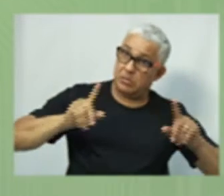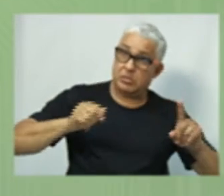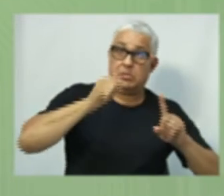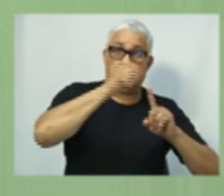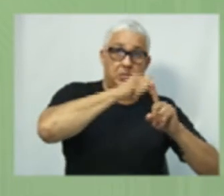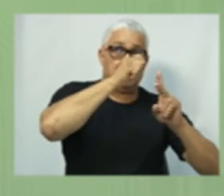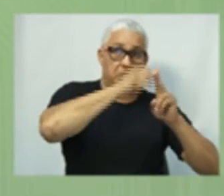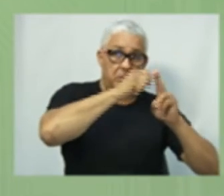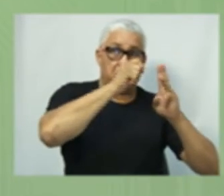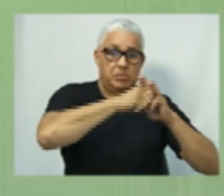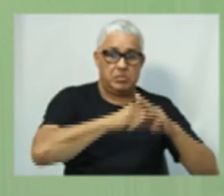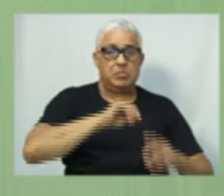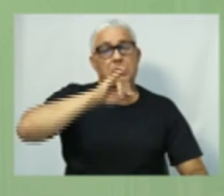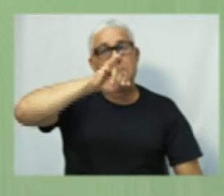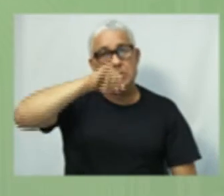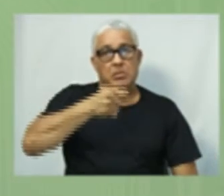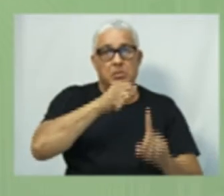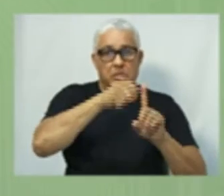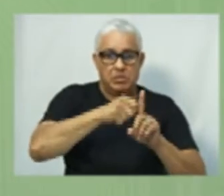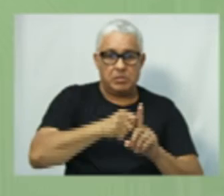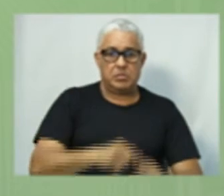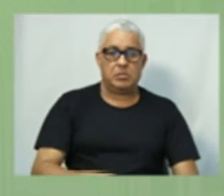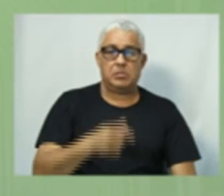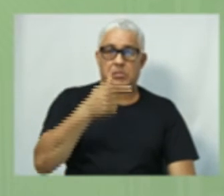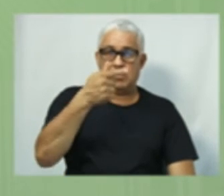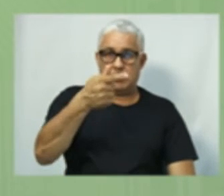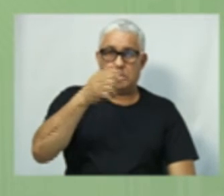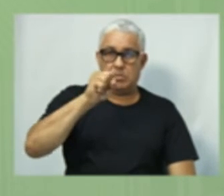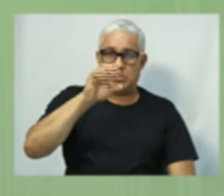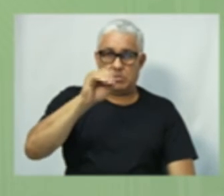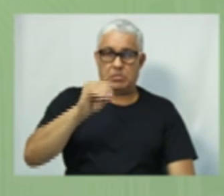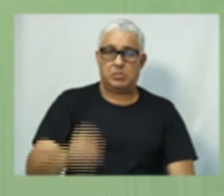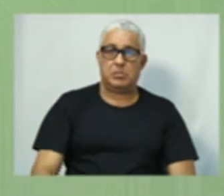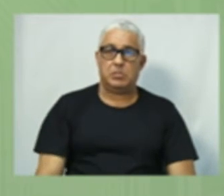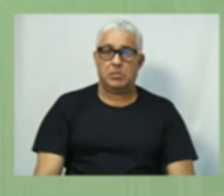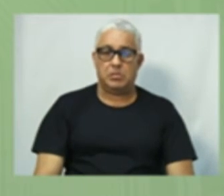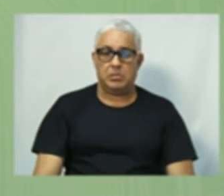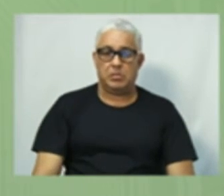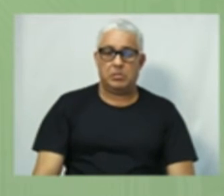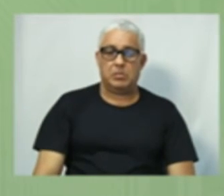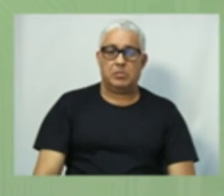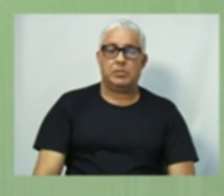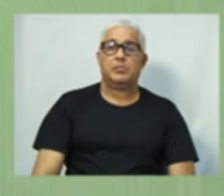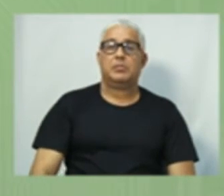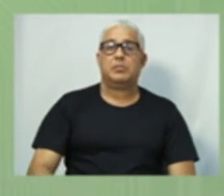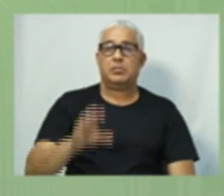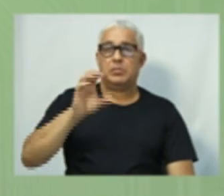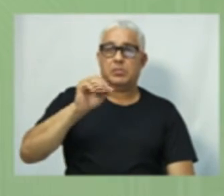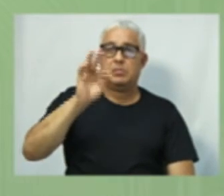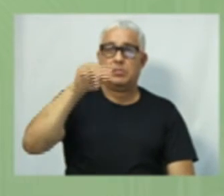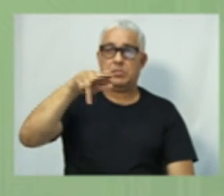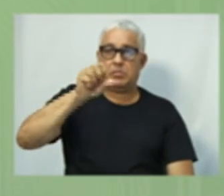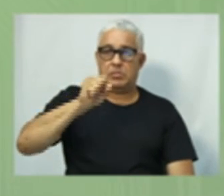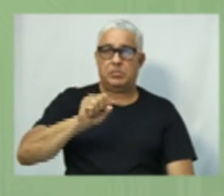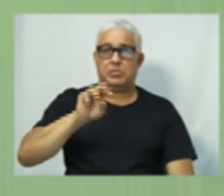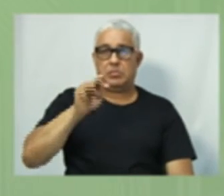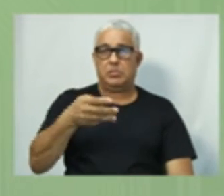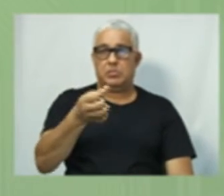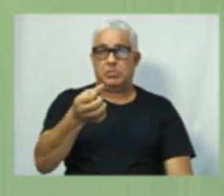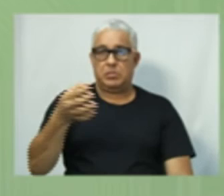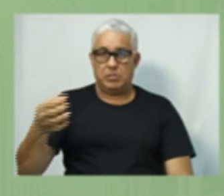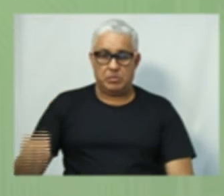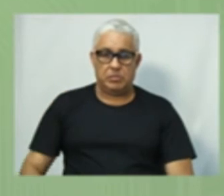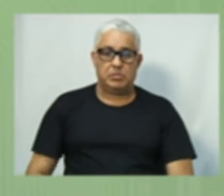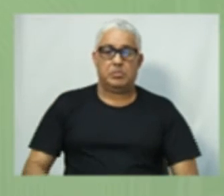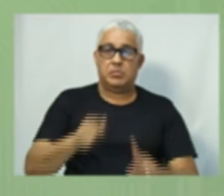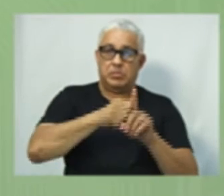mensais? Janeiro do PIS, 780. COFINS, 3.600. Fevereiro,